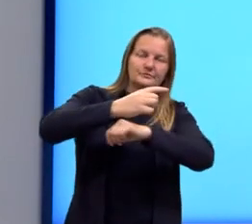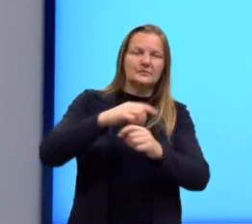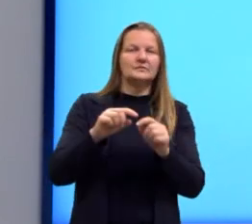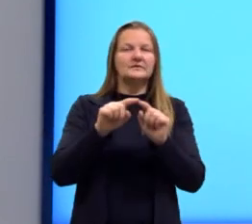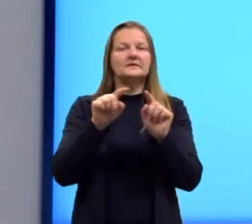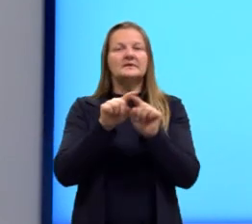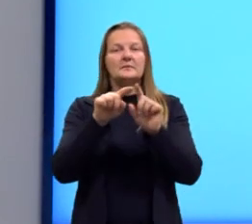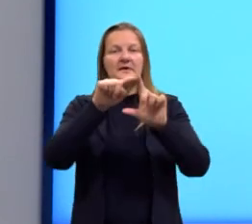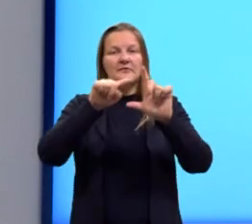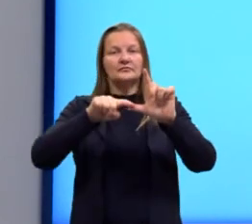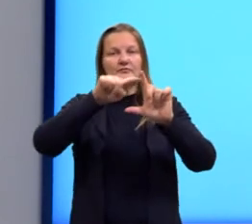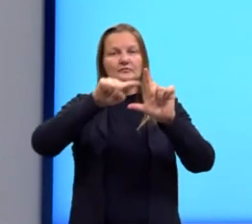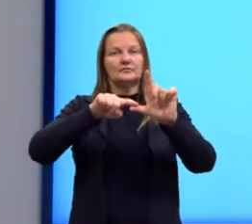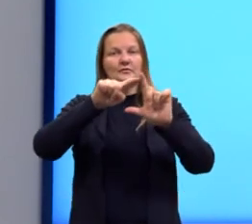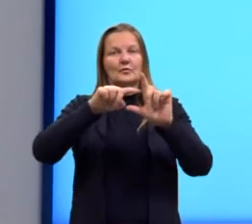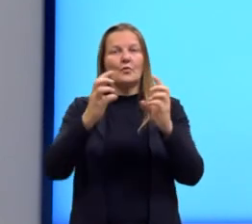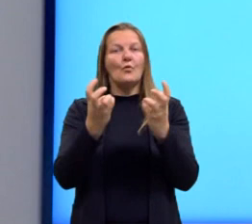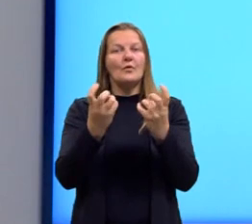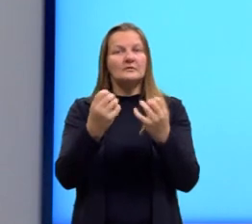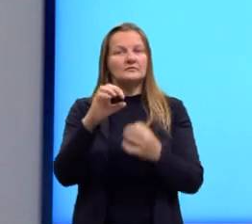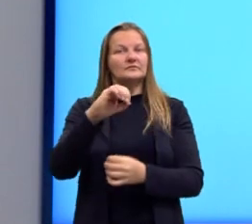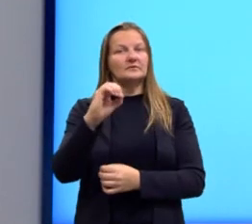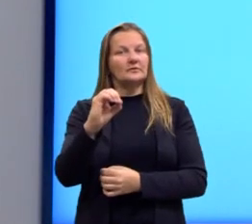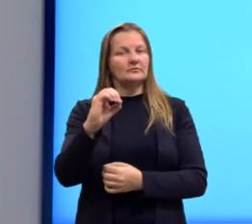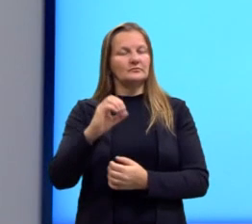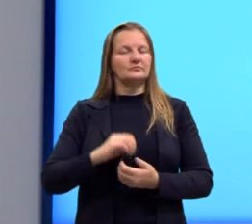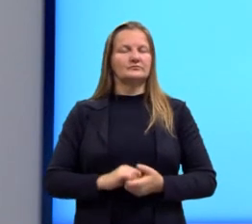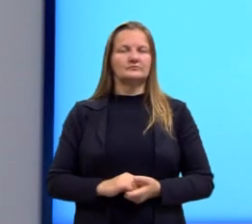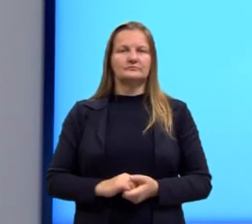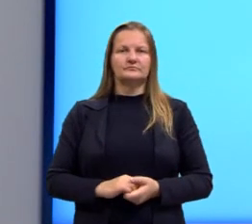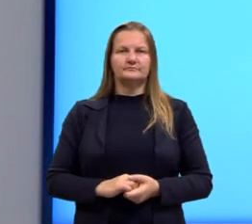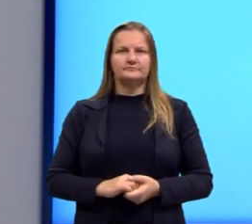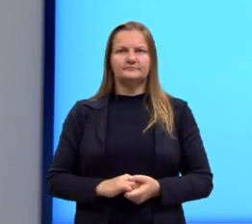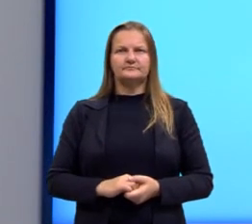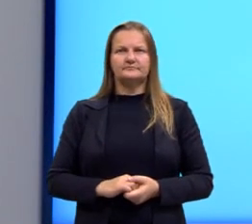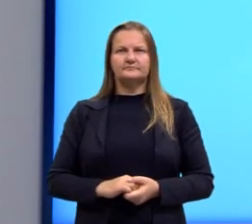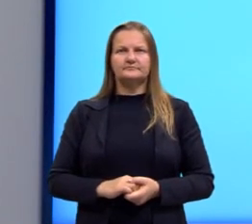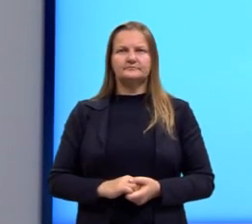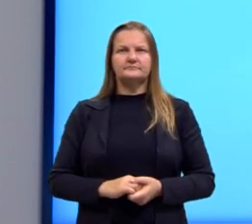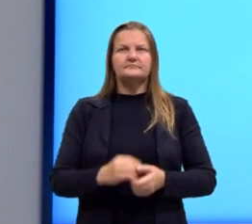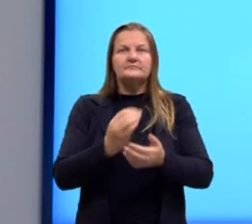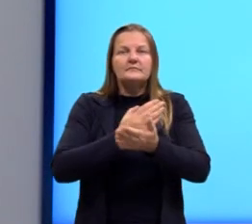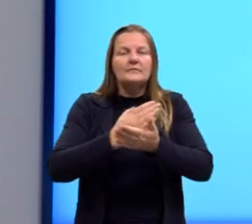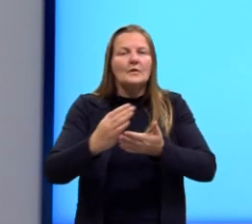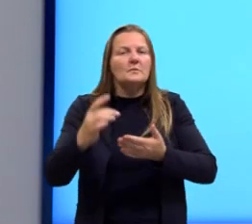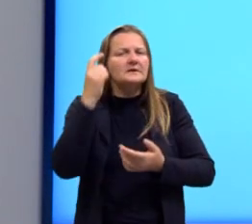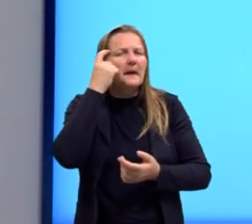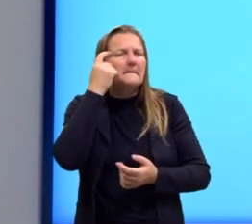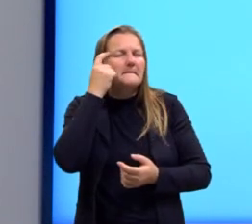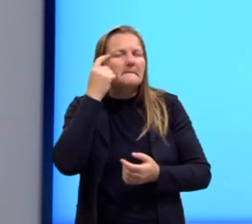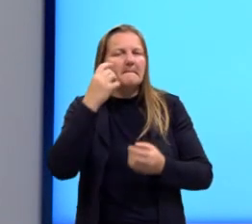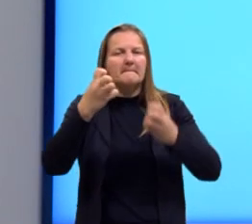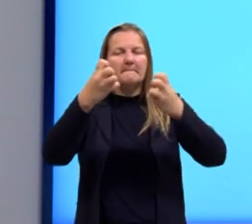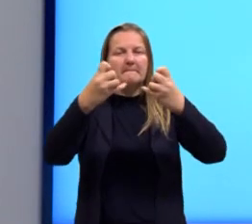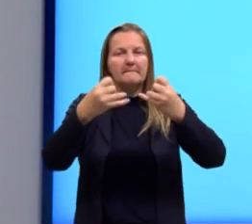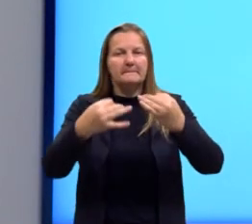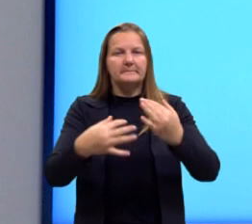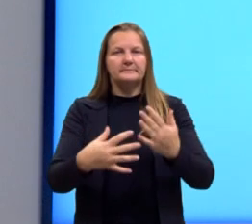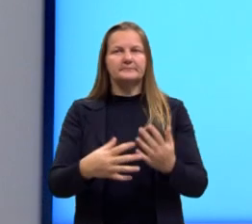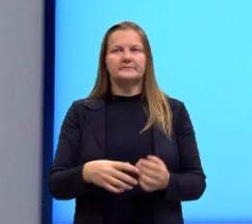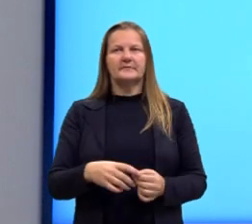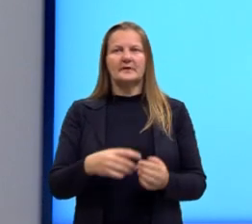amplitude que foi feita em graus bom então vamos começar resolvendo a nossa questão